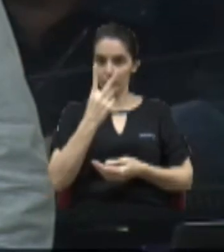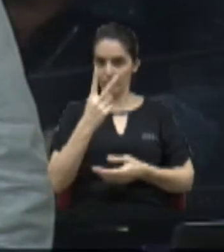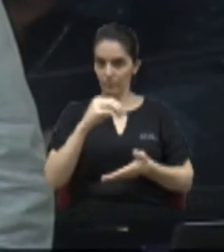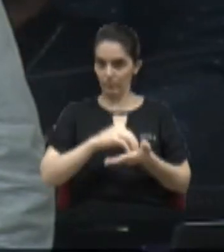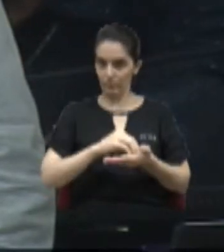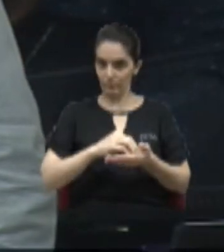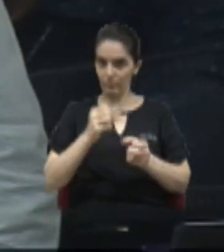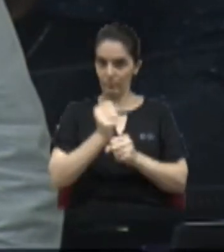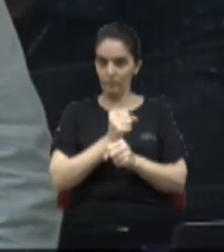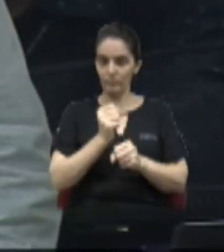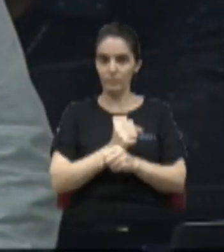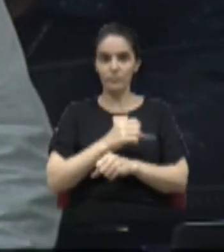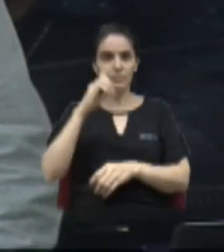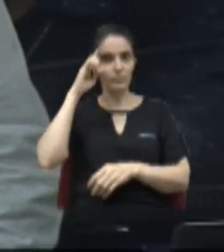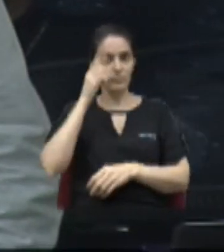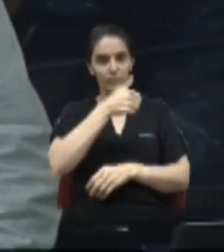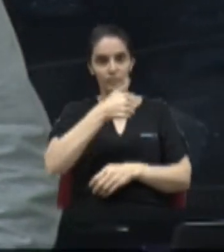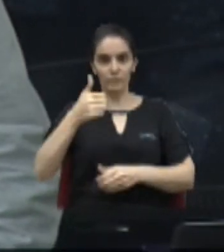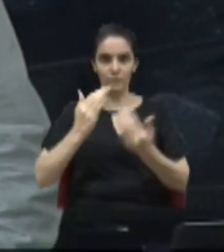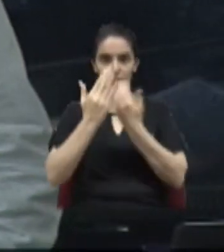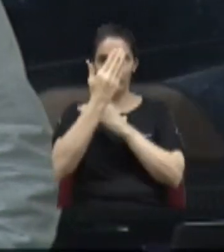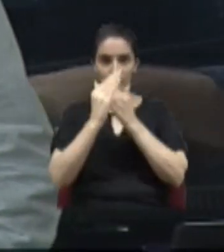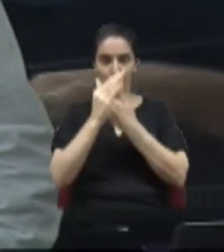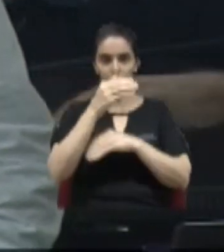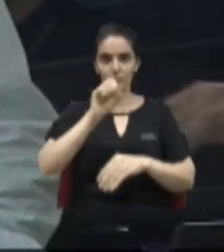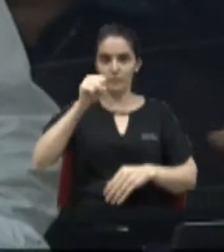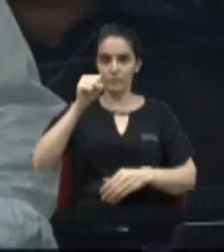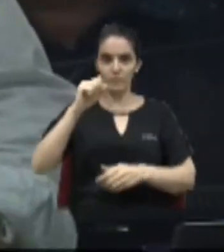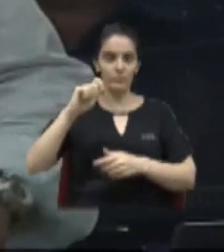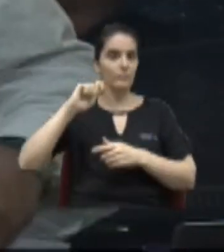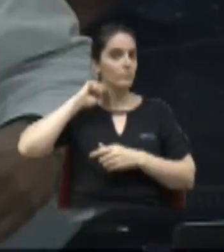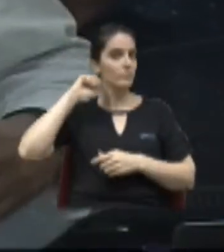ano, na data de 11 de fevereiro e 8 de abril.